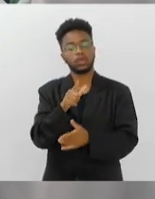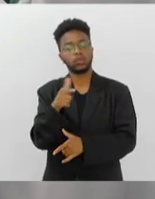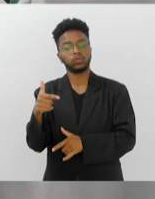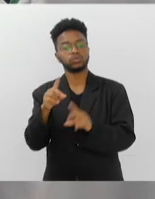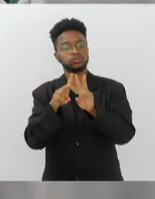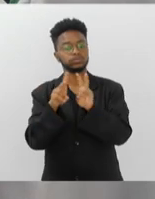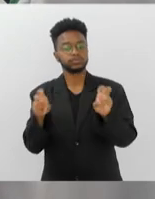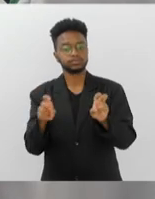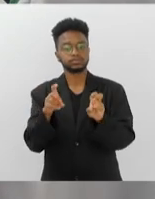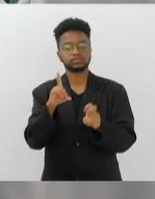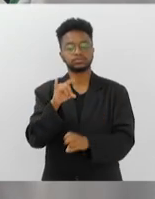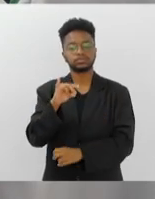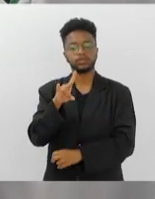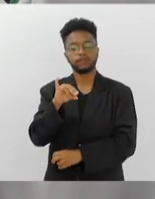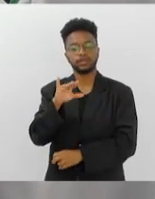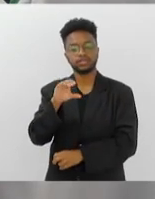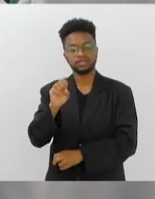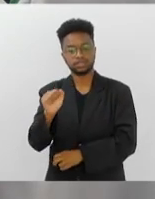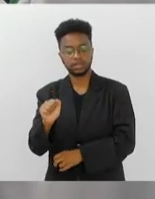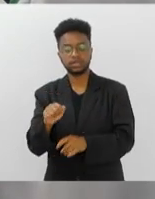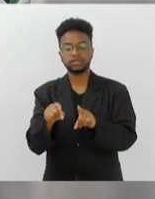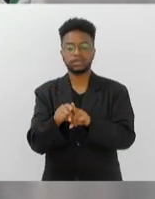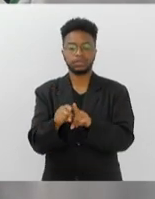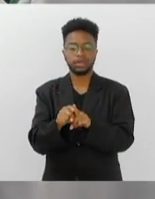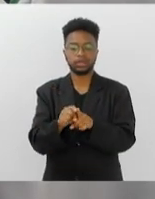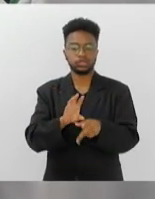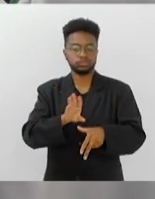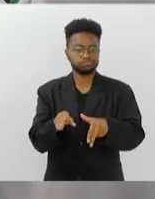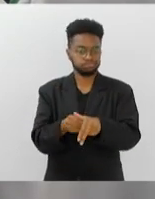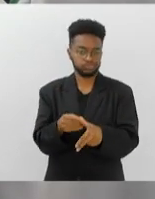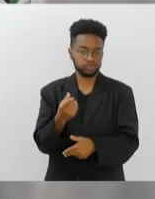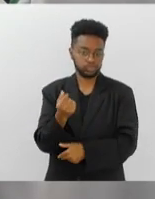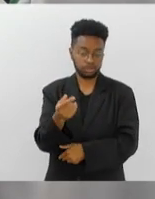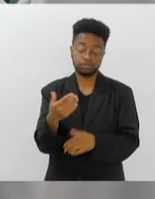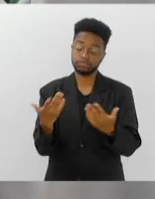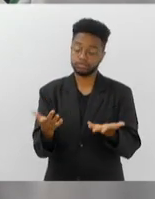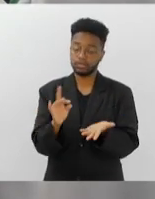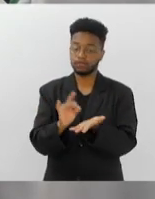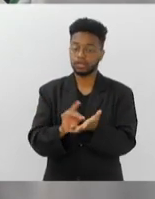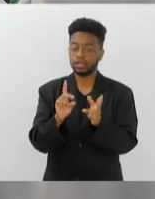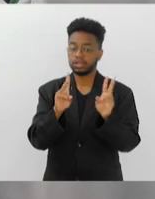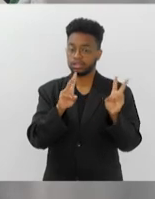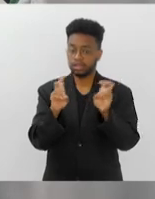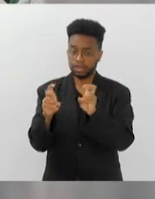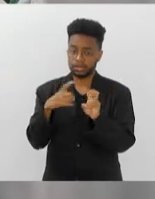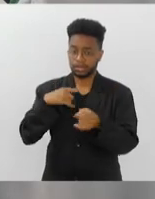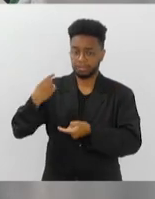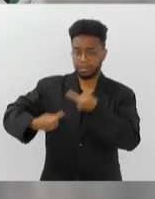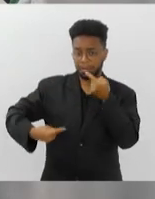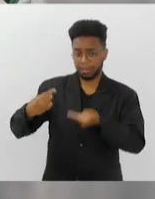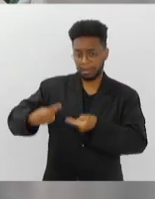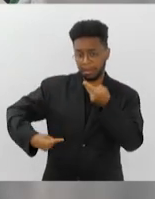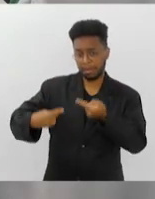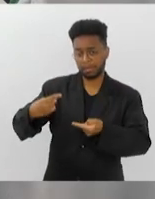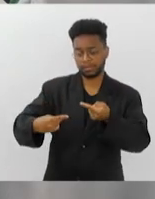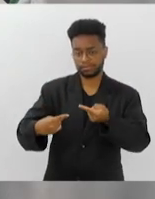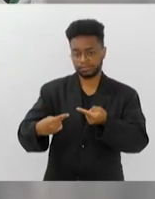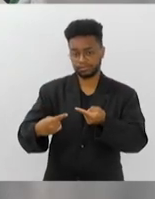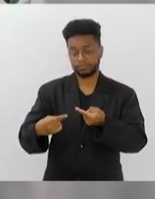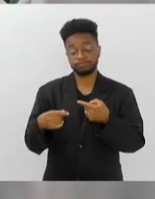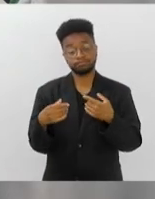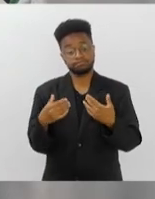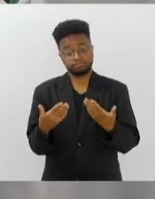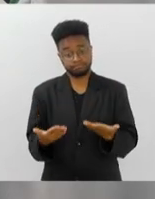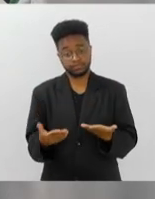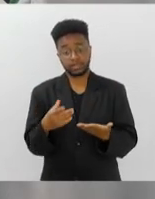divisa, sobre lavagem de dinheiro. Ou seja, o tema está realmente no calor do momento. E há